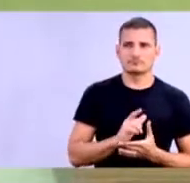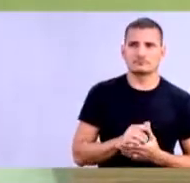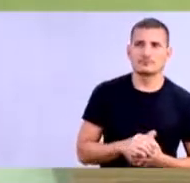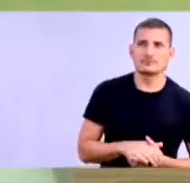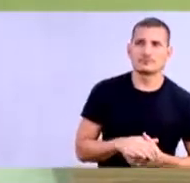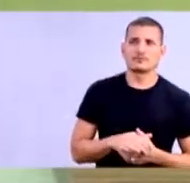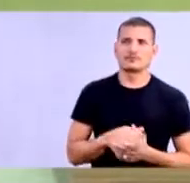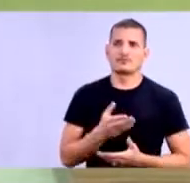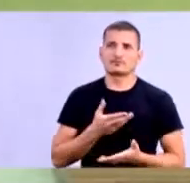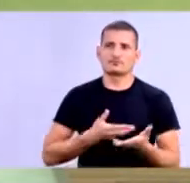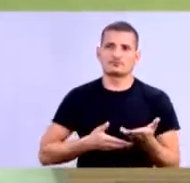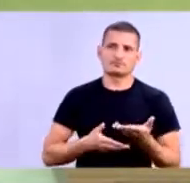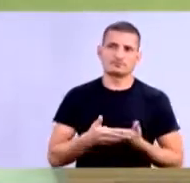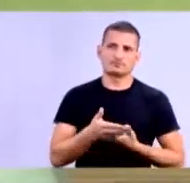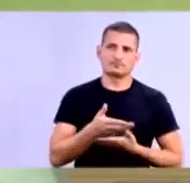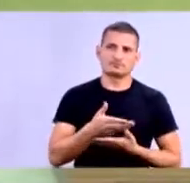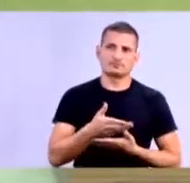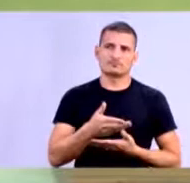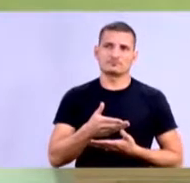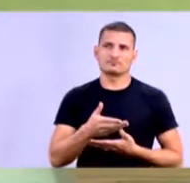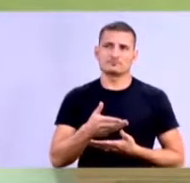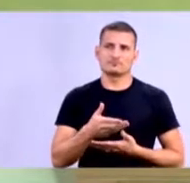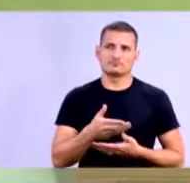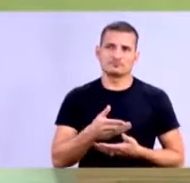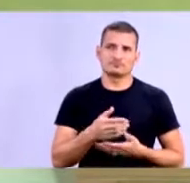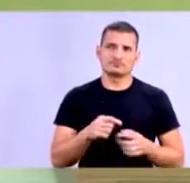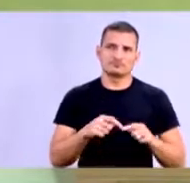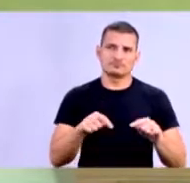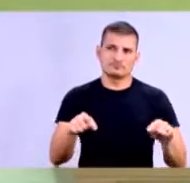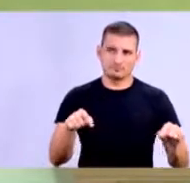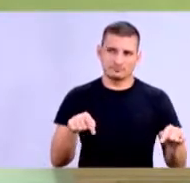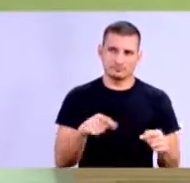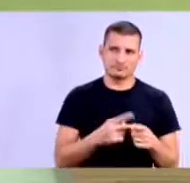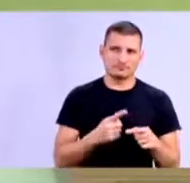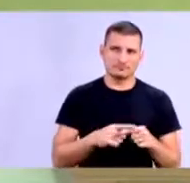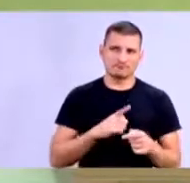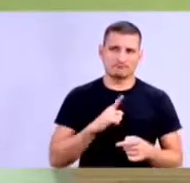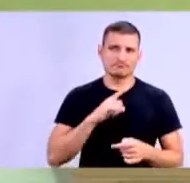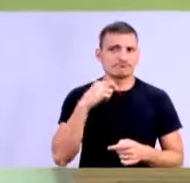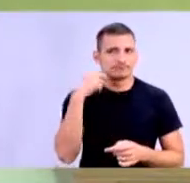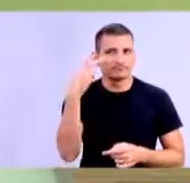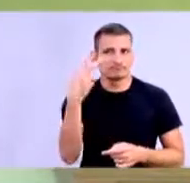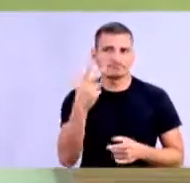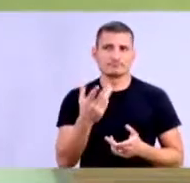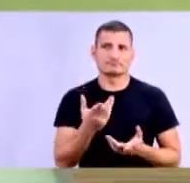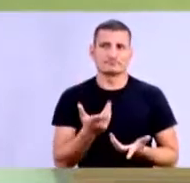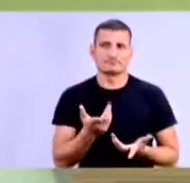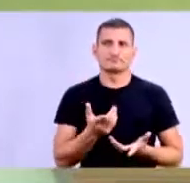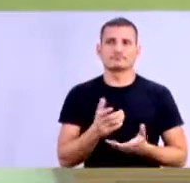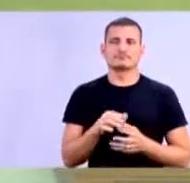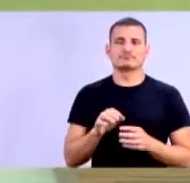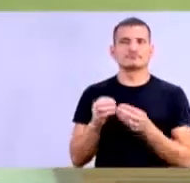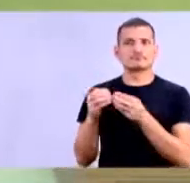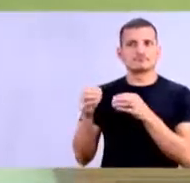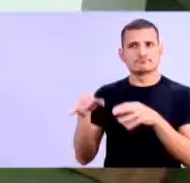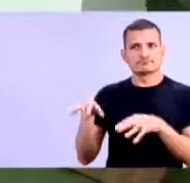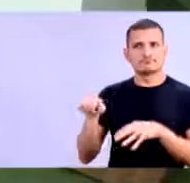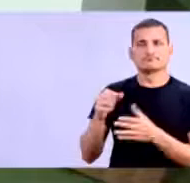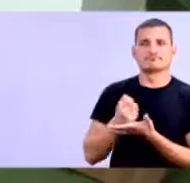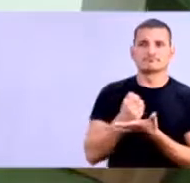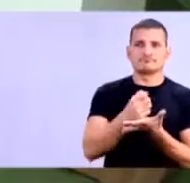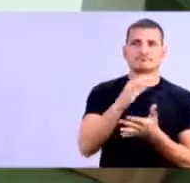interação em sala de aula, porque ele, no caso, ele é um pouco tímido. Então isso afeta a questão da